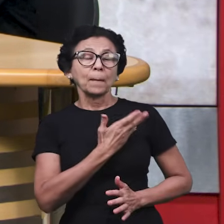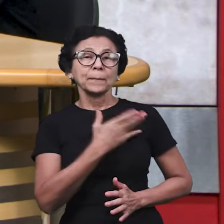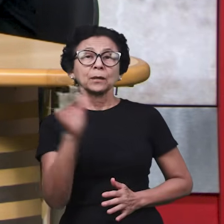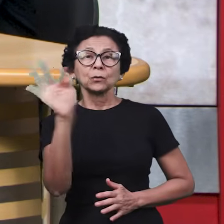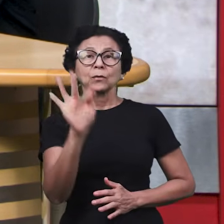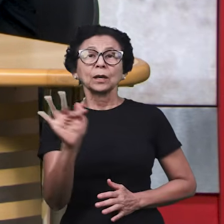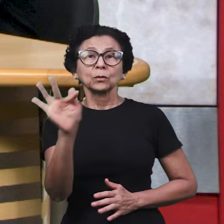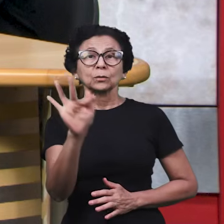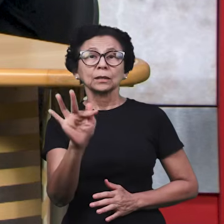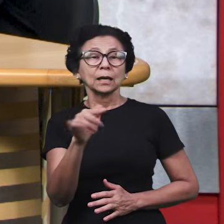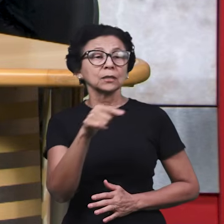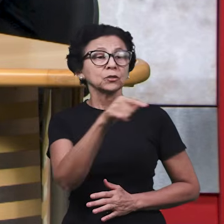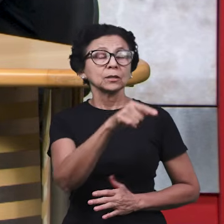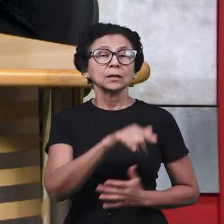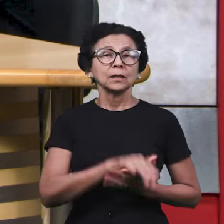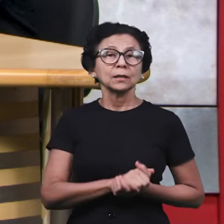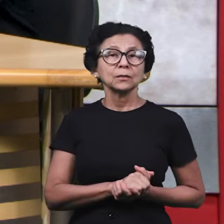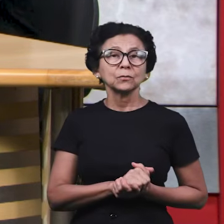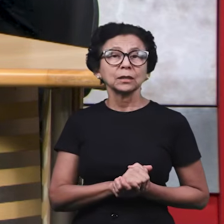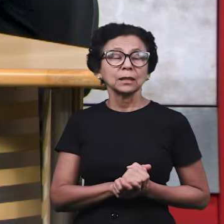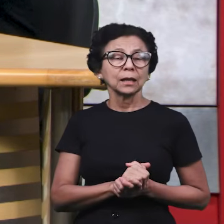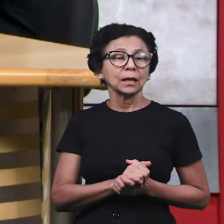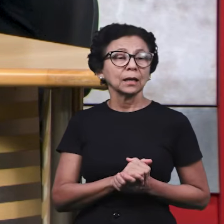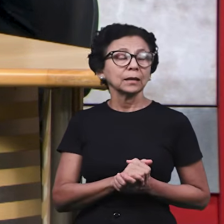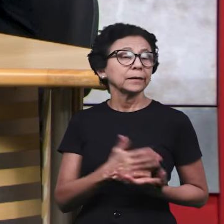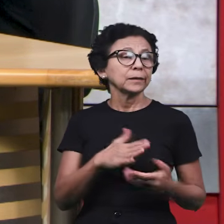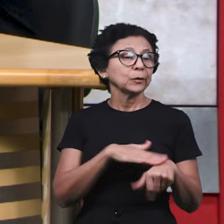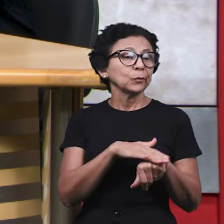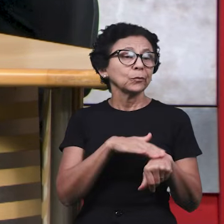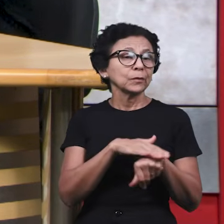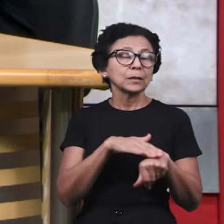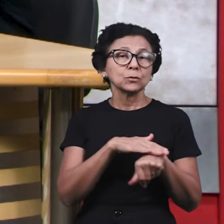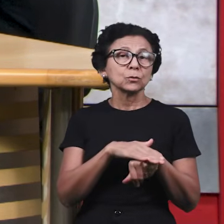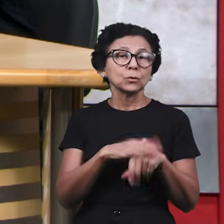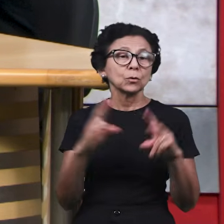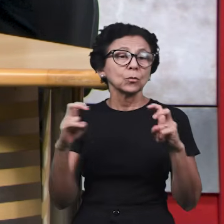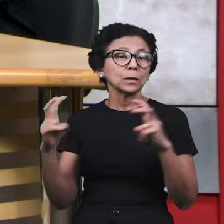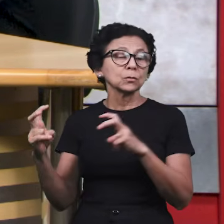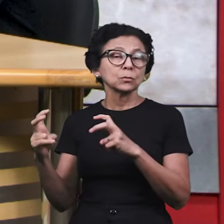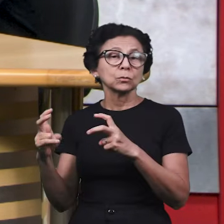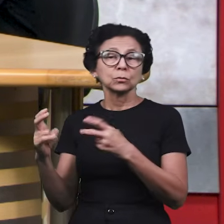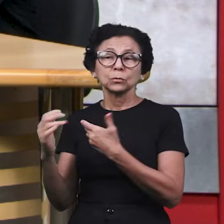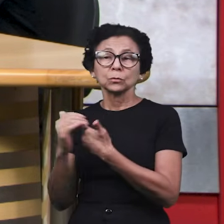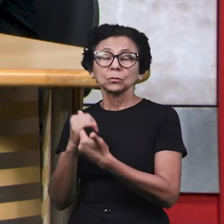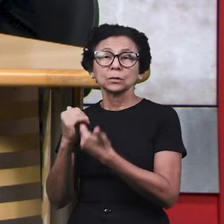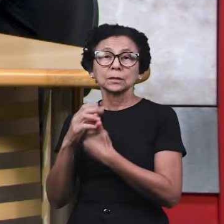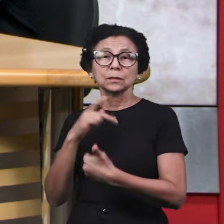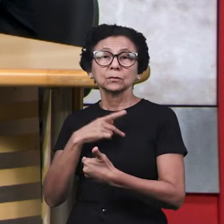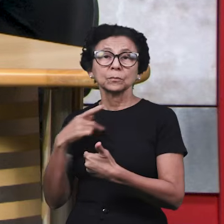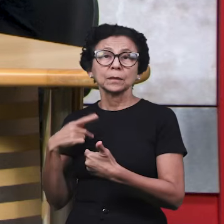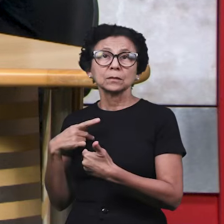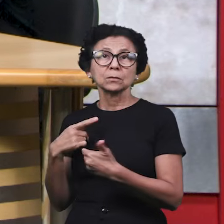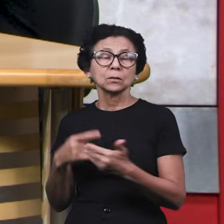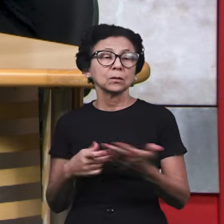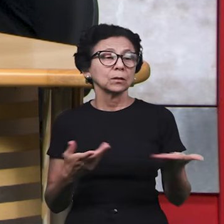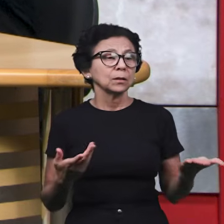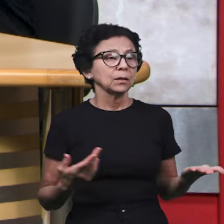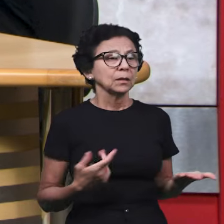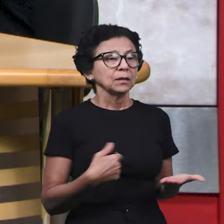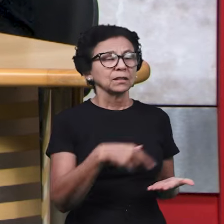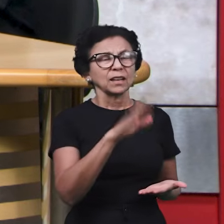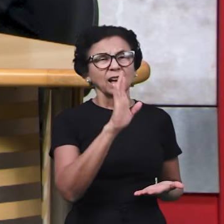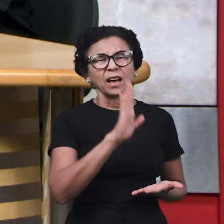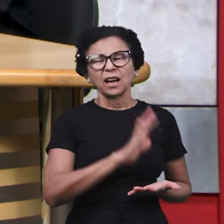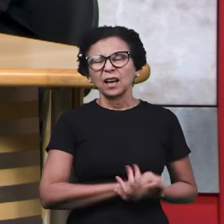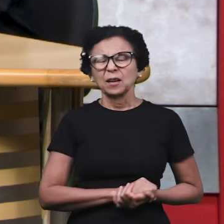fez. foi ouvir os amigos novos da faculdade que não tinham experiência com Deus, que não tinham nada. E aí o que esses amigos fizeram? Rapaz,